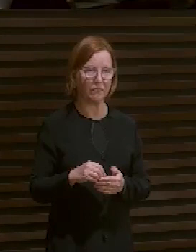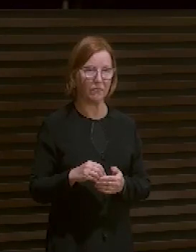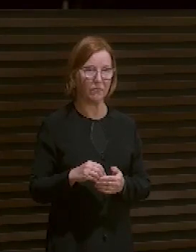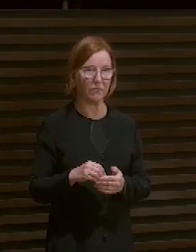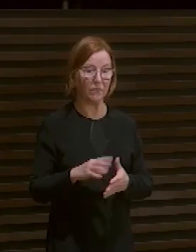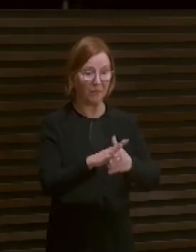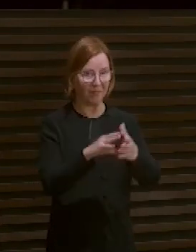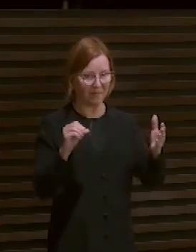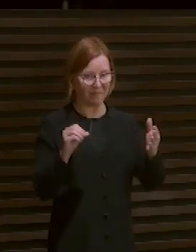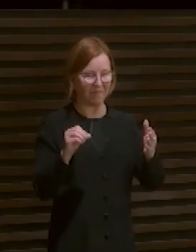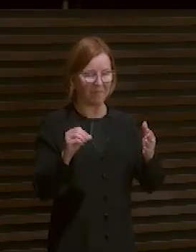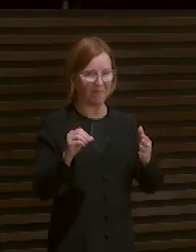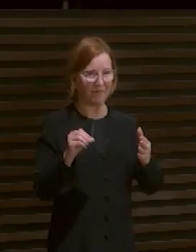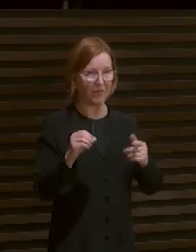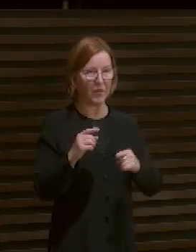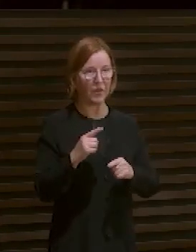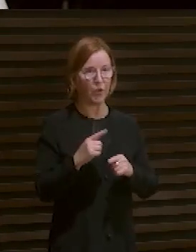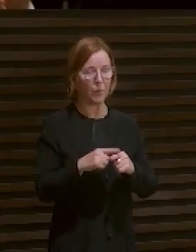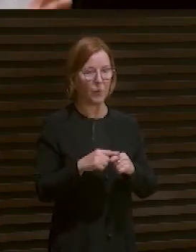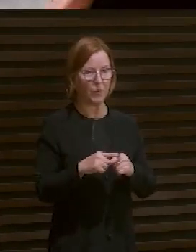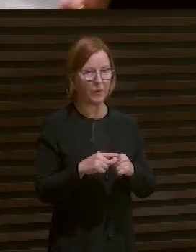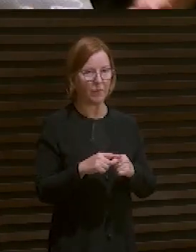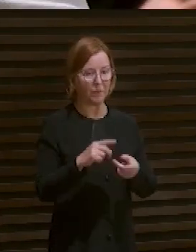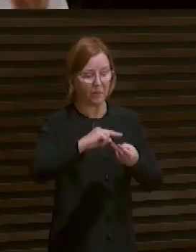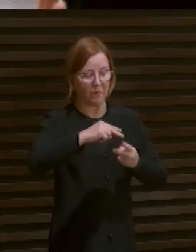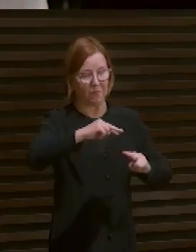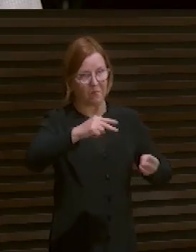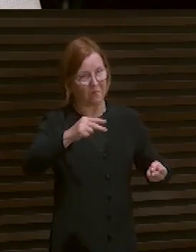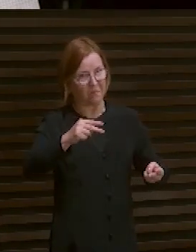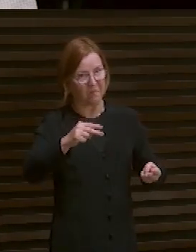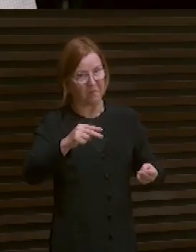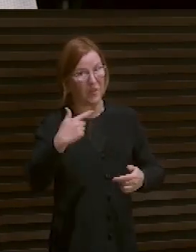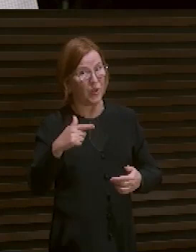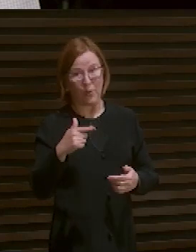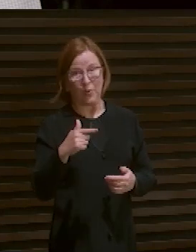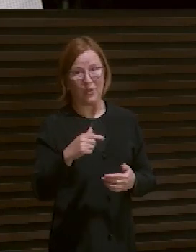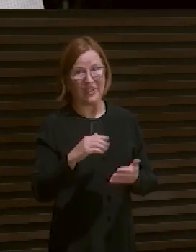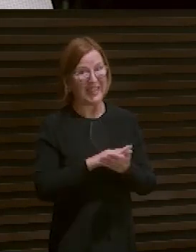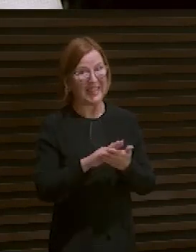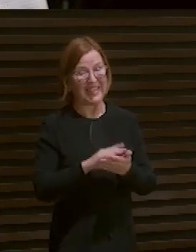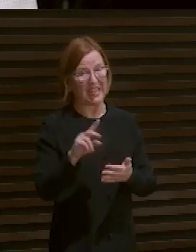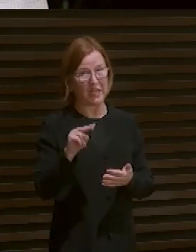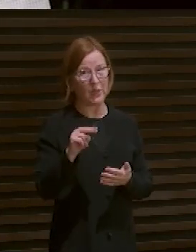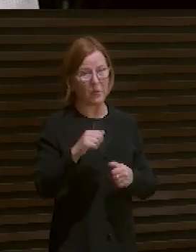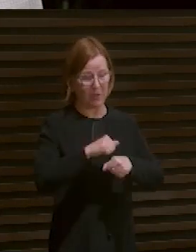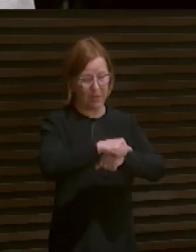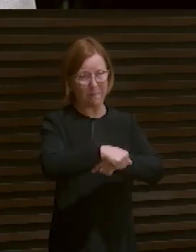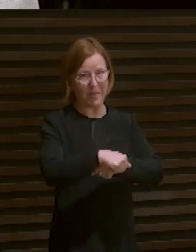adoção. Porque geneticamente eles não possuíam essas características. Mas é